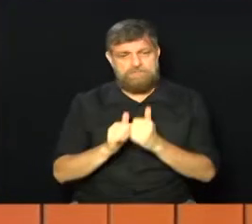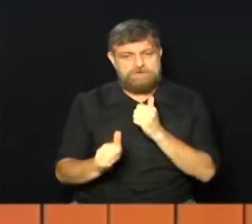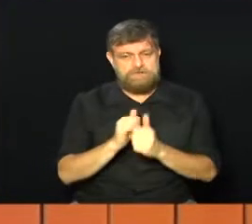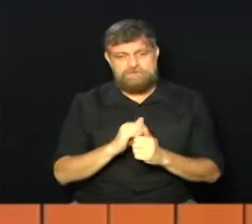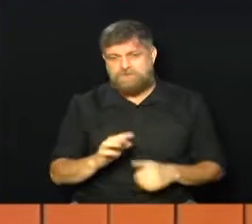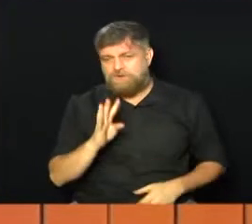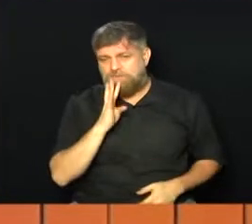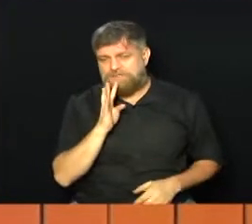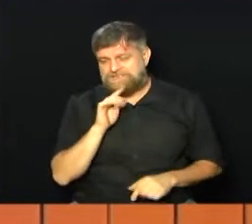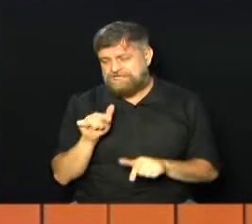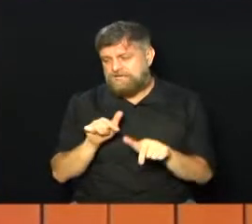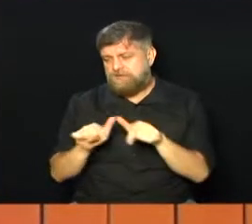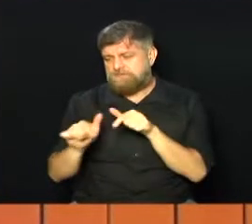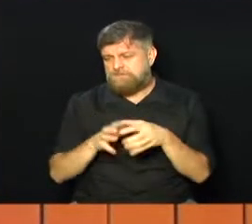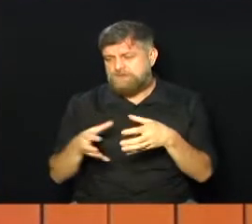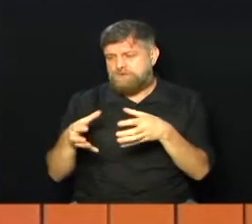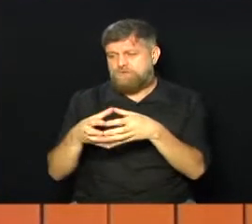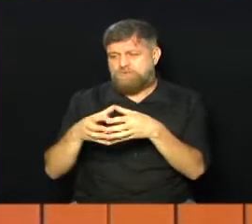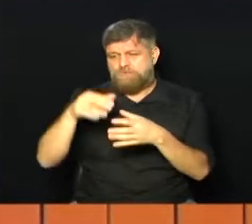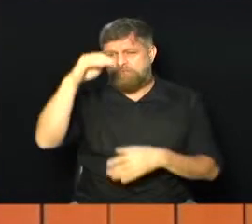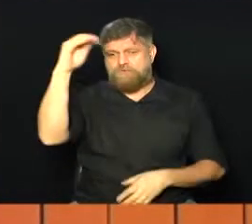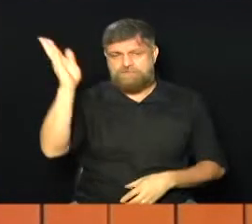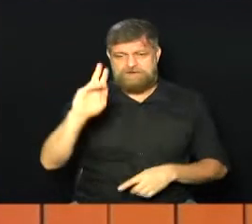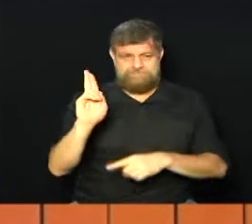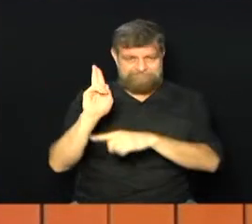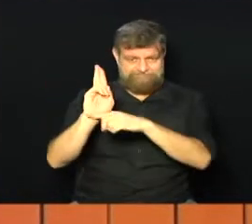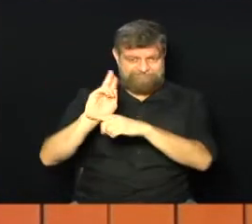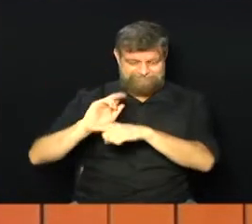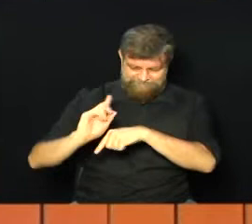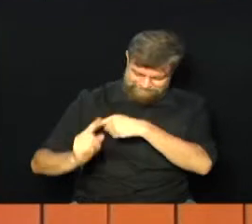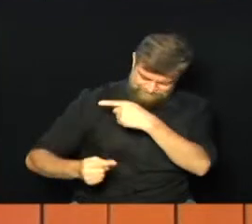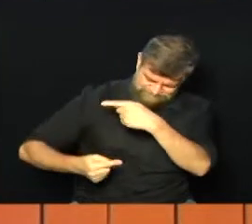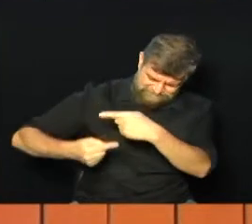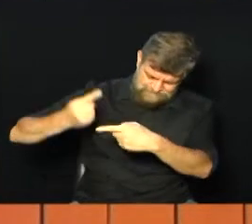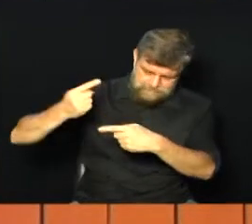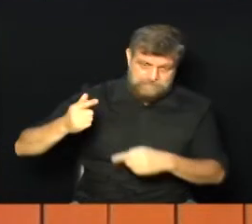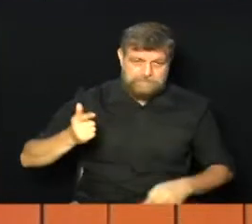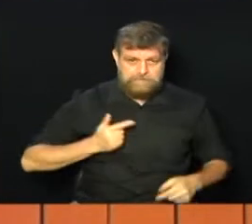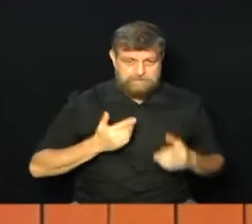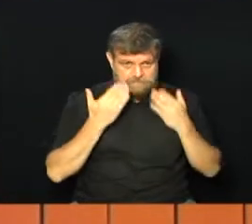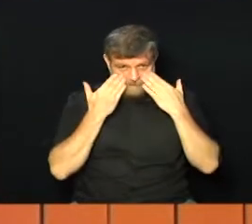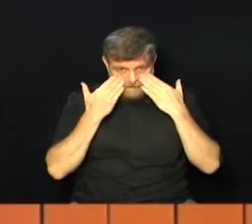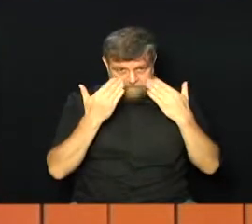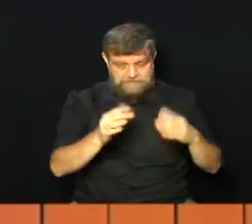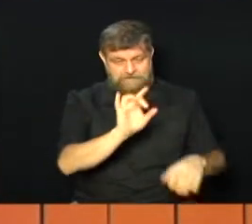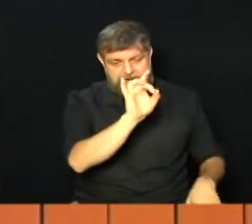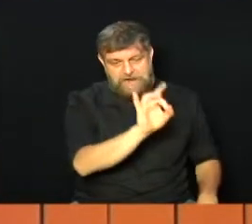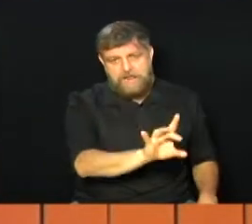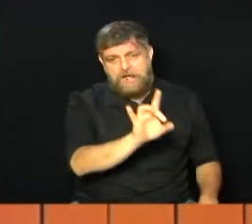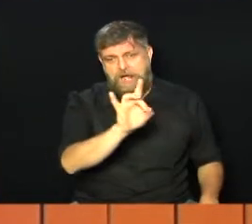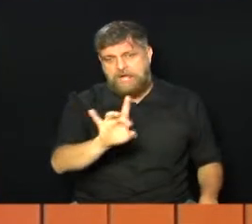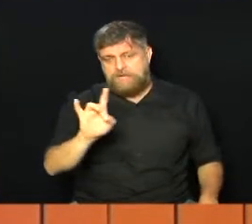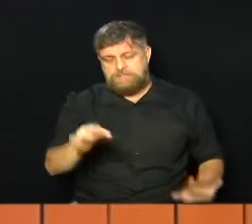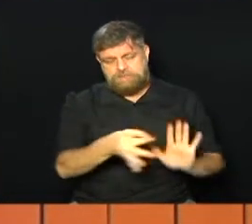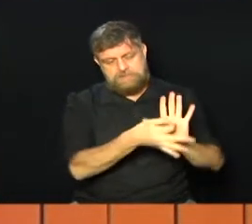grande trabalho na seleção brasileira, com um resultado. Exibição, eu sei que cada um tem a sua opinião, mas nessa época